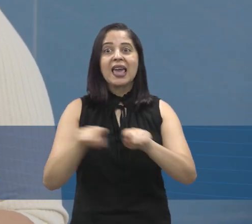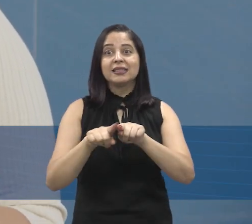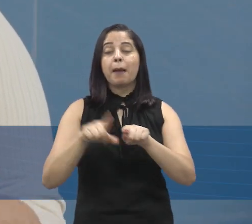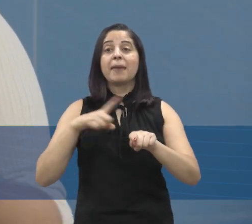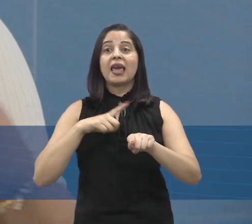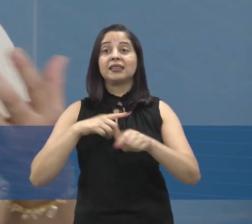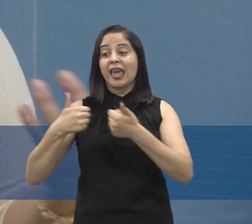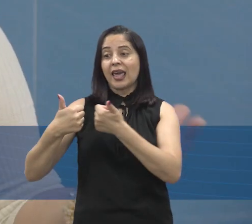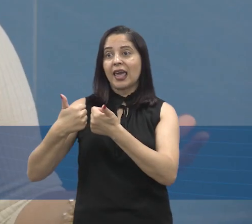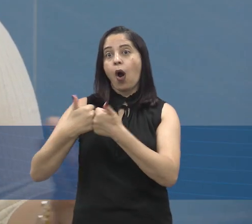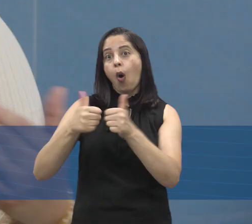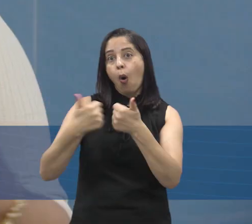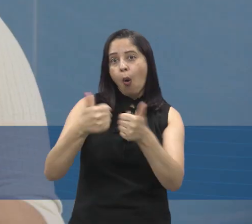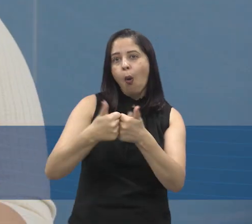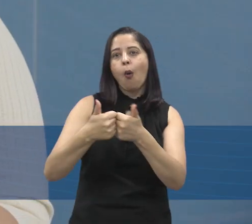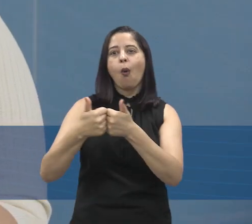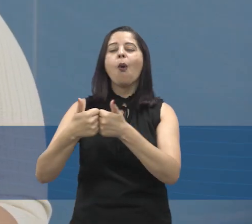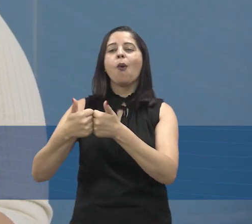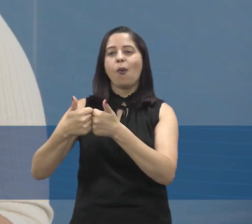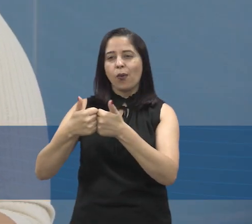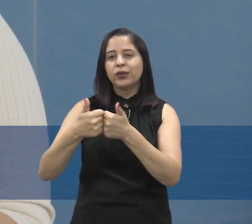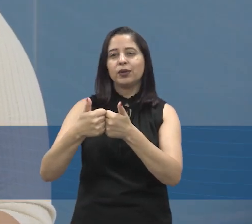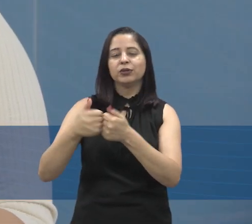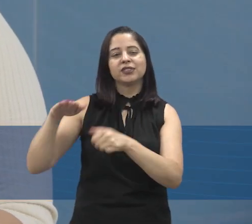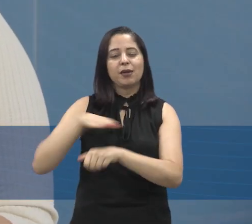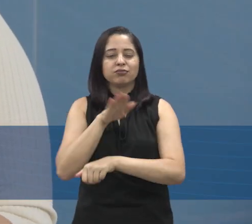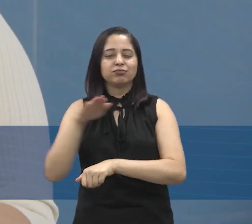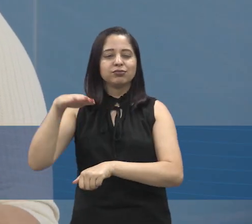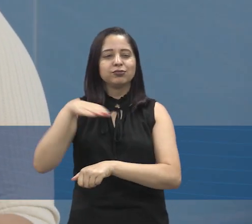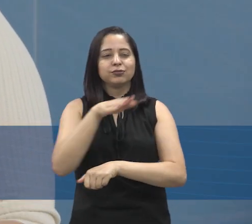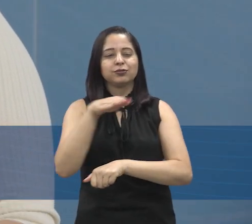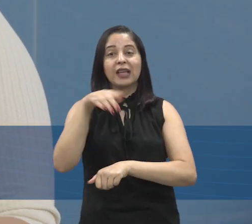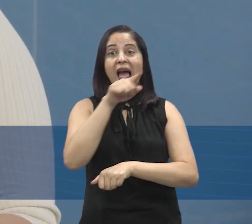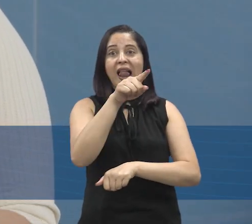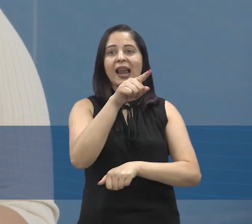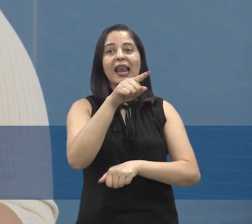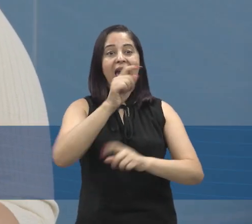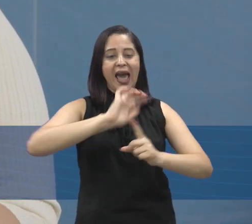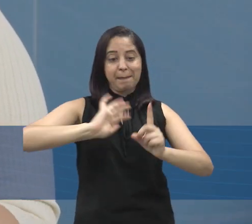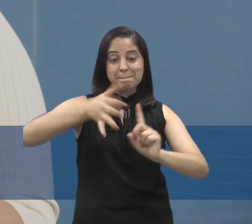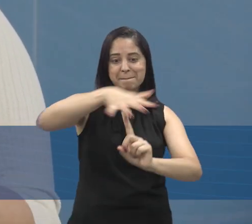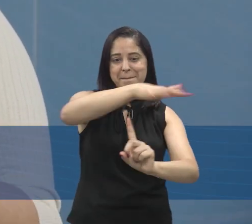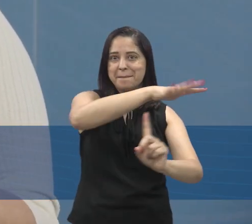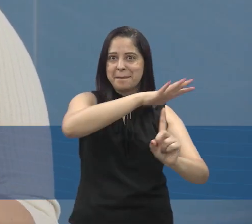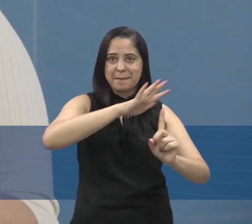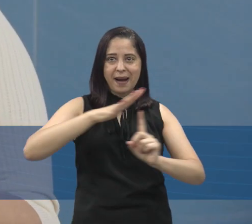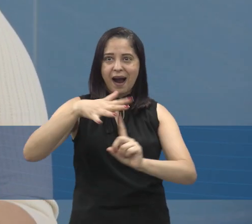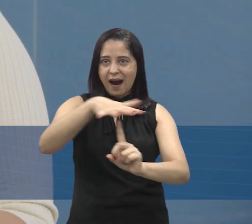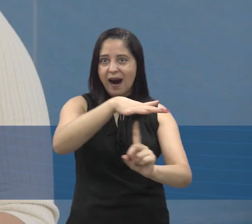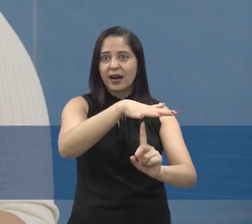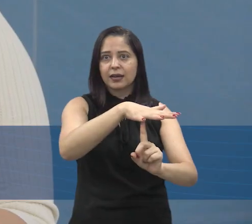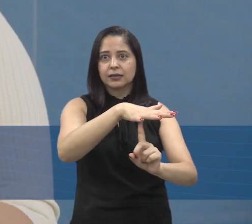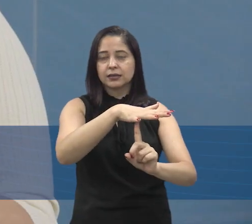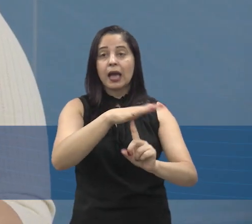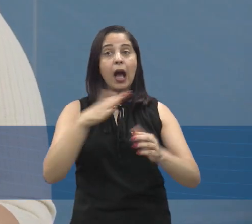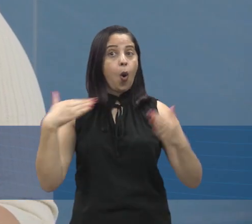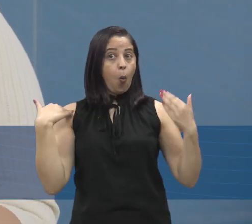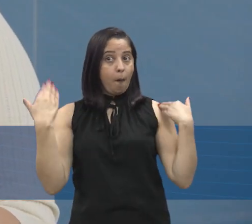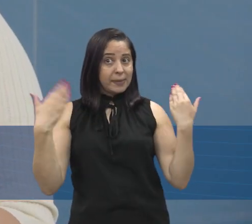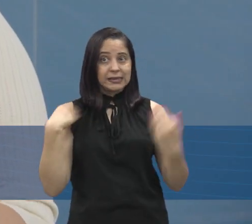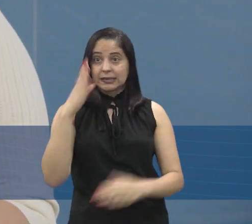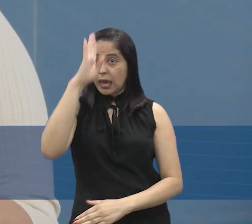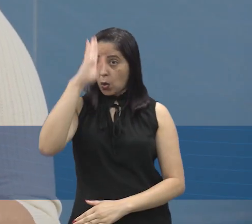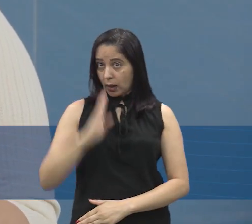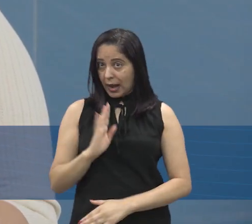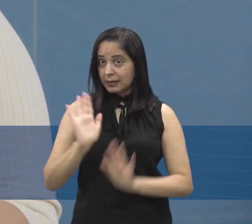ônibus. Temos passeios, visitações em parques também, que são guiados. O acesso é gratuito, as